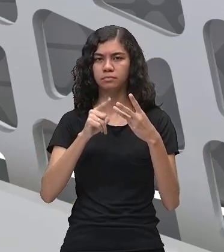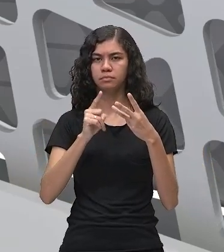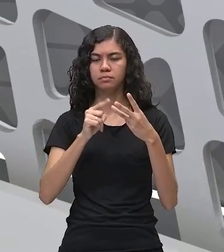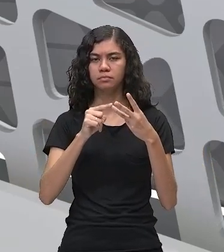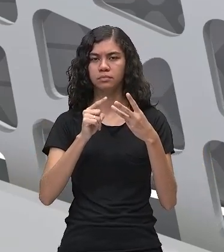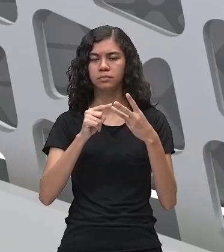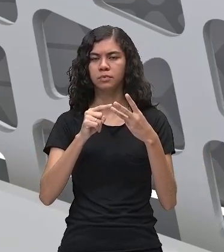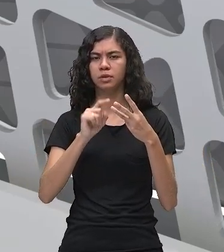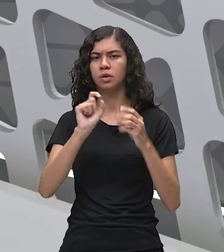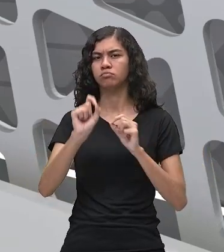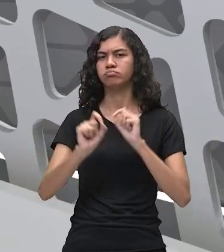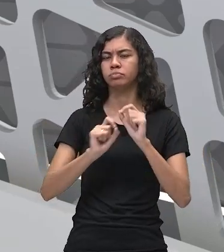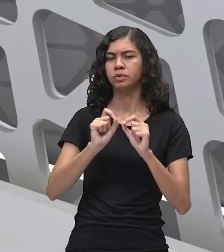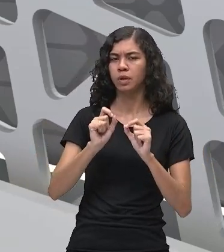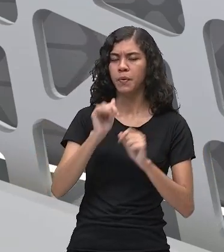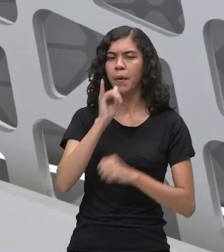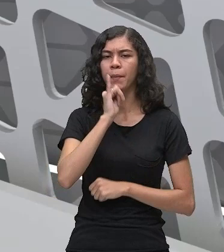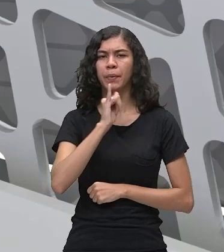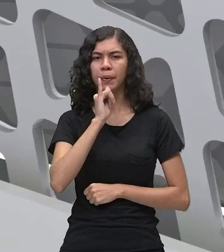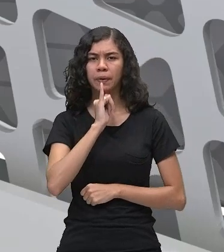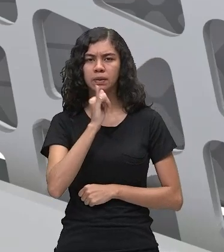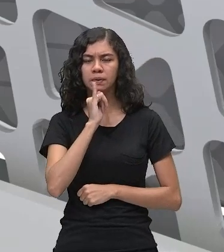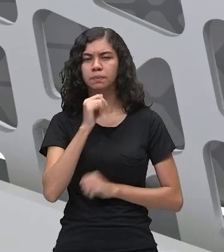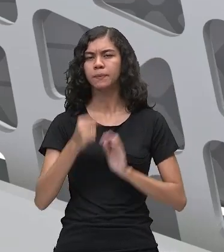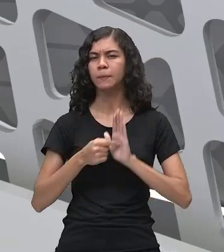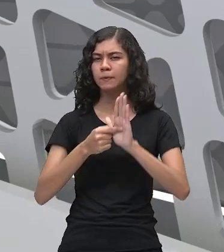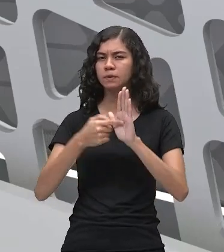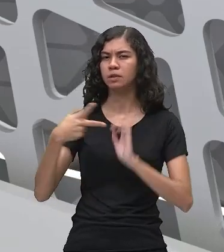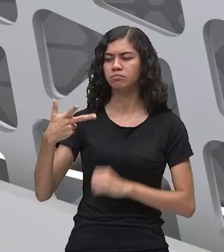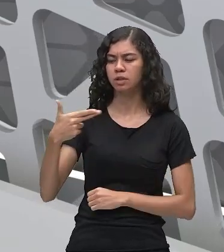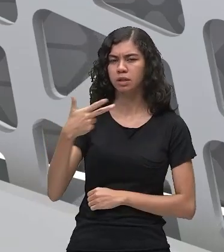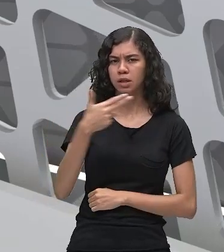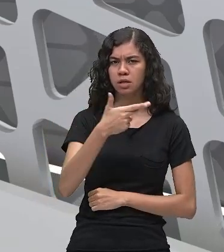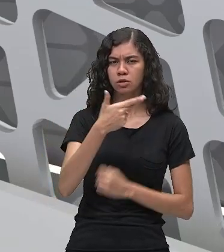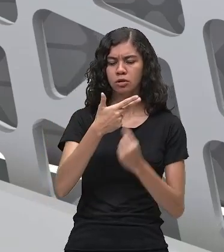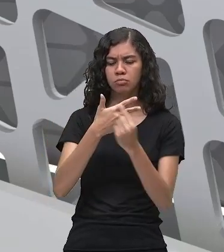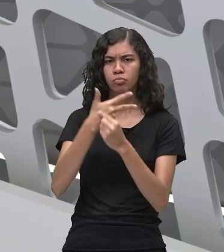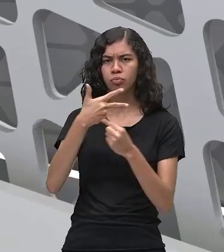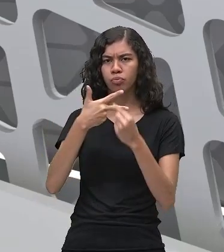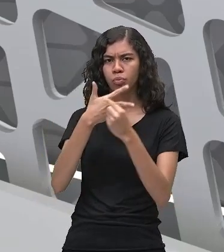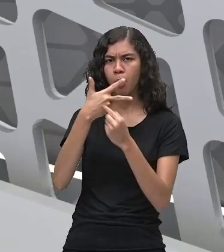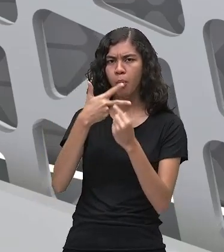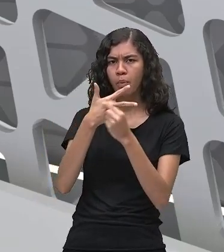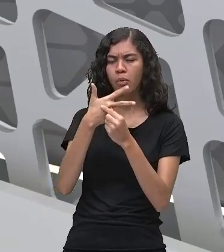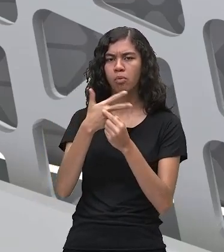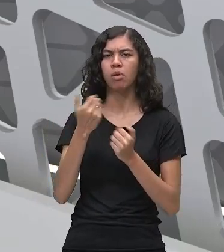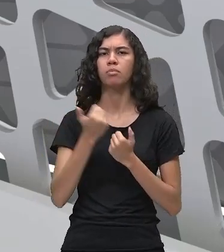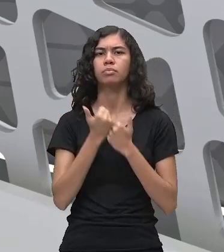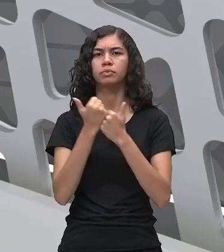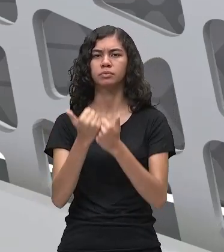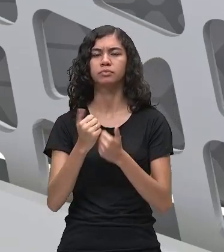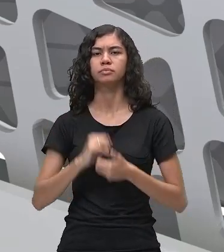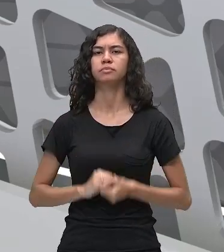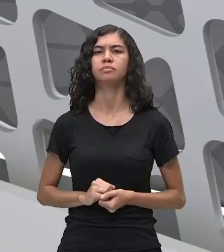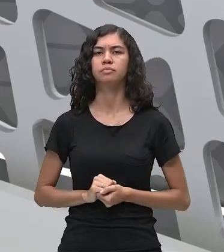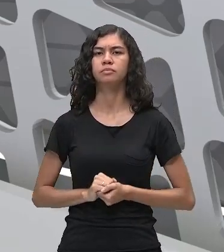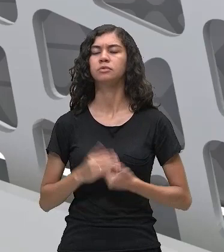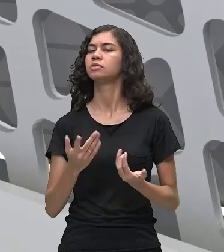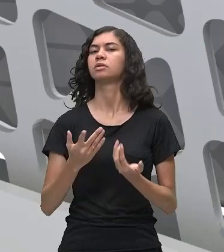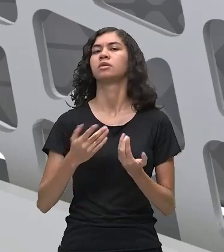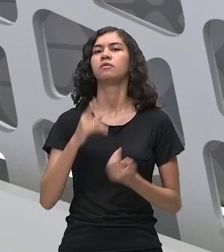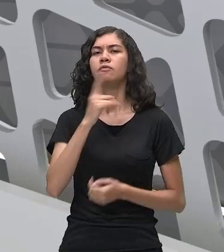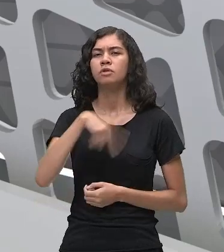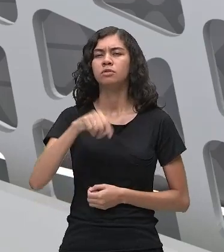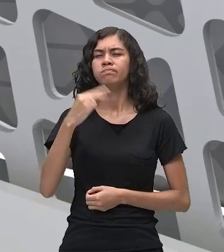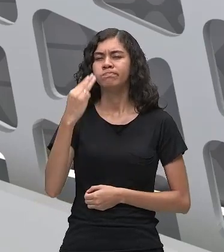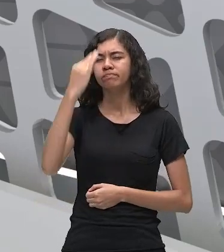interfixa, quando o ponto de apoio é bem no meio, como numa tesoura. Se você memorizar, gente, esses exemplos, então você